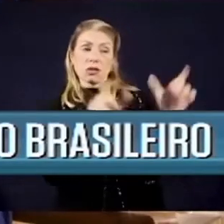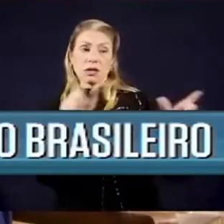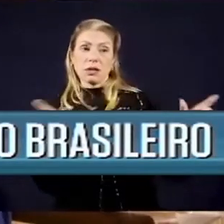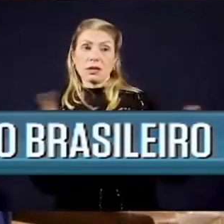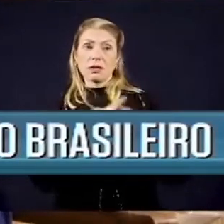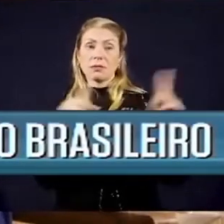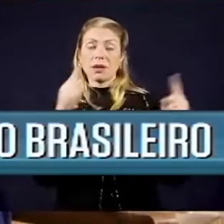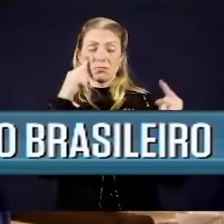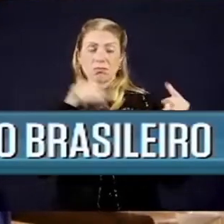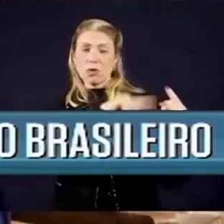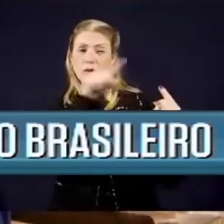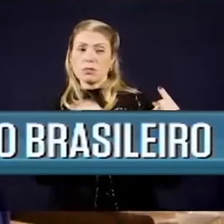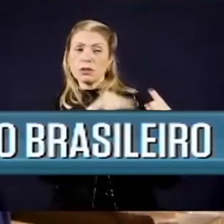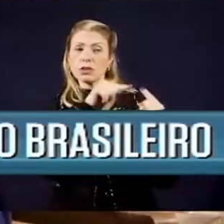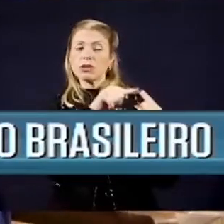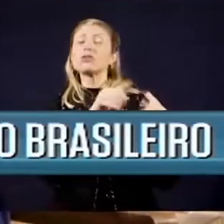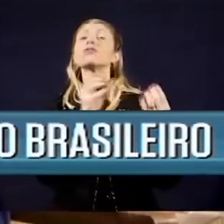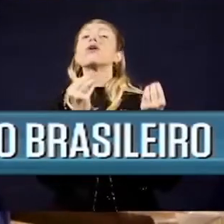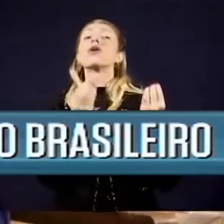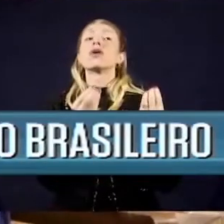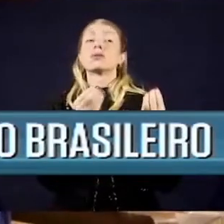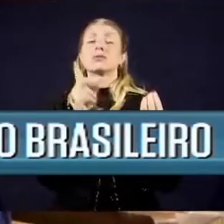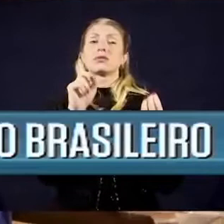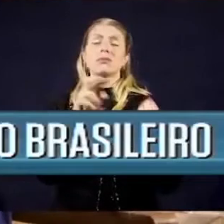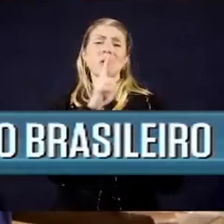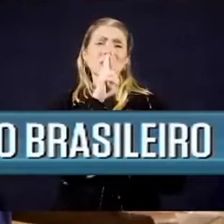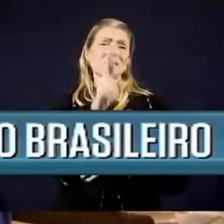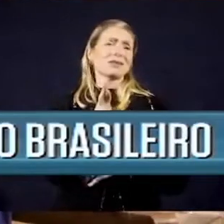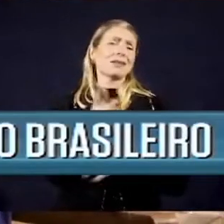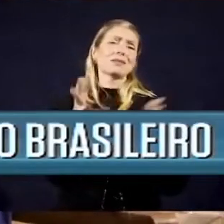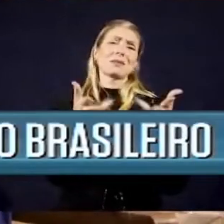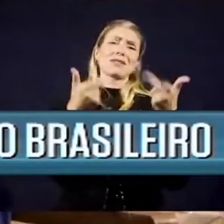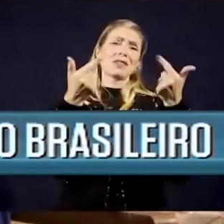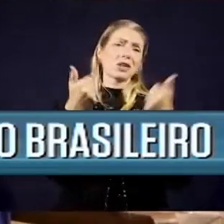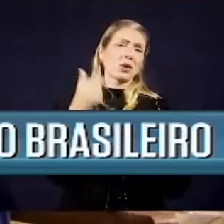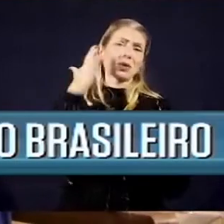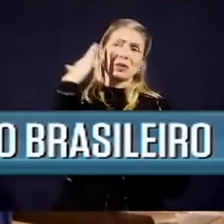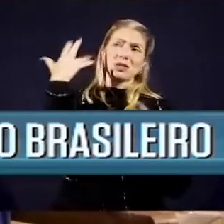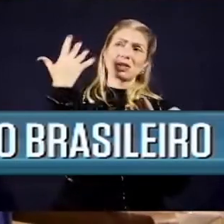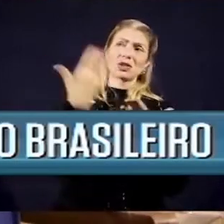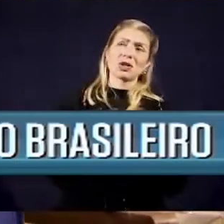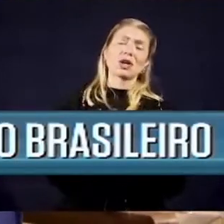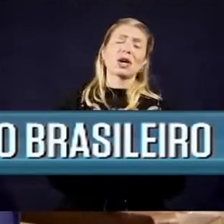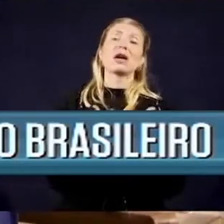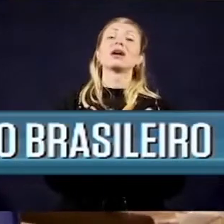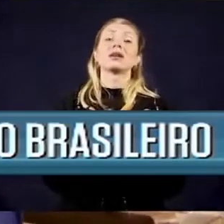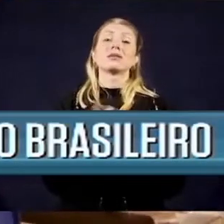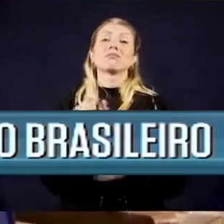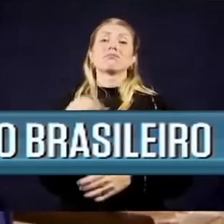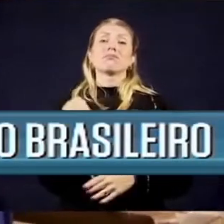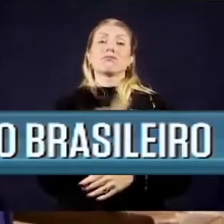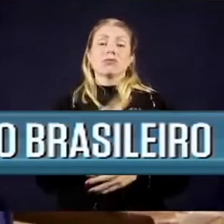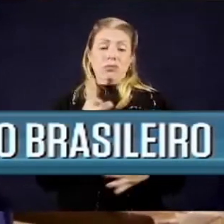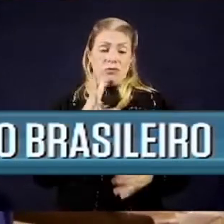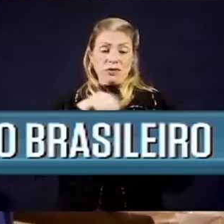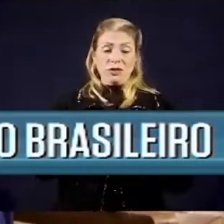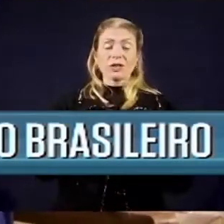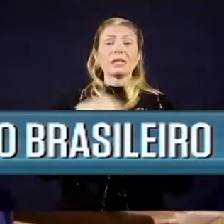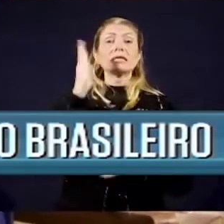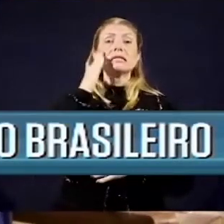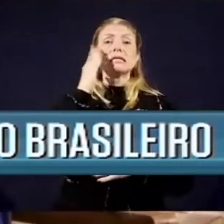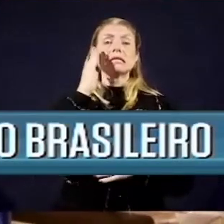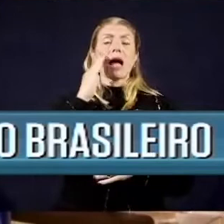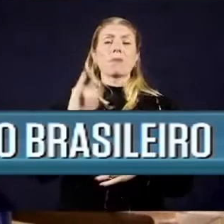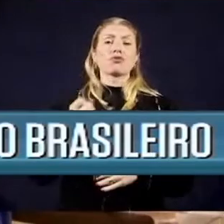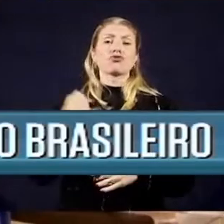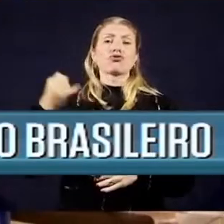do ponto de vista relativo, é um dos resultados mais espetaculares da nossa história, né? A gente, internamente, a taxa